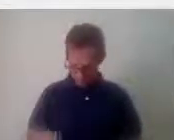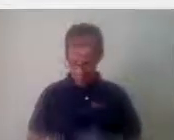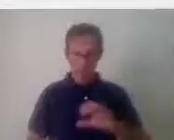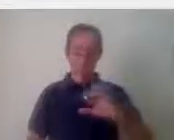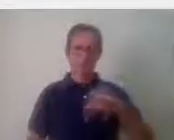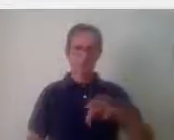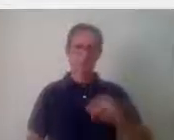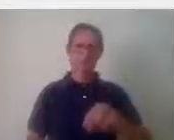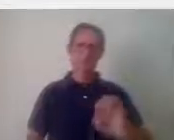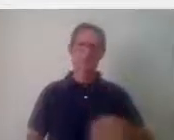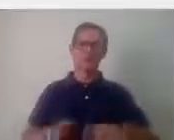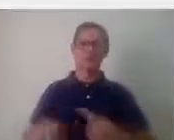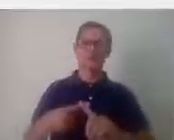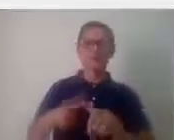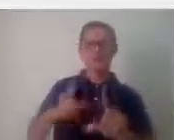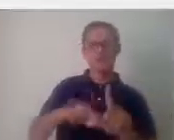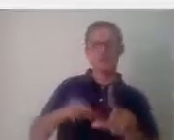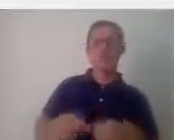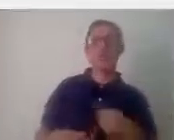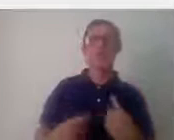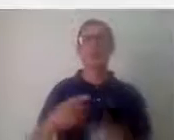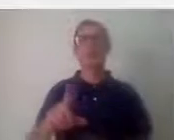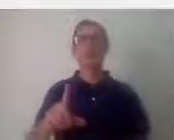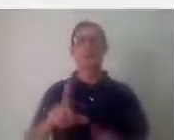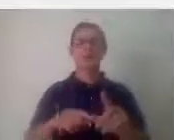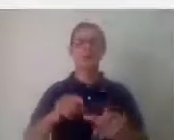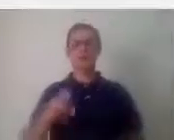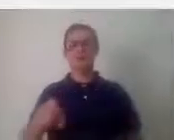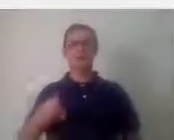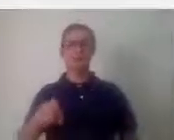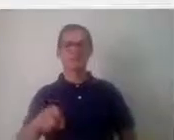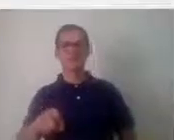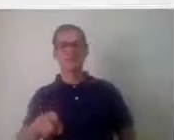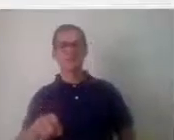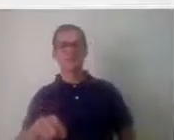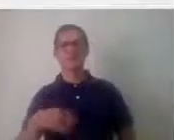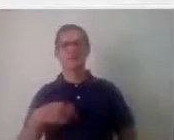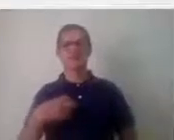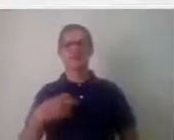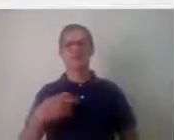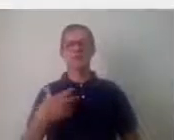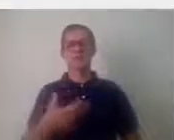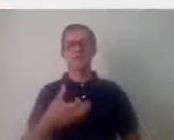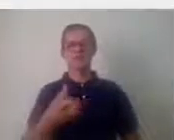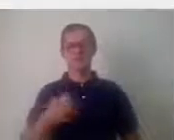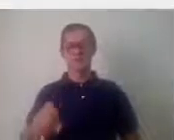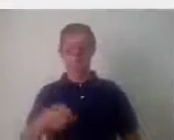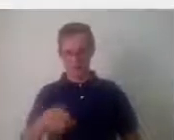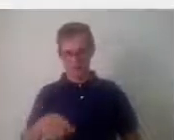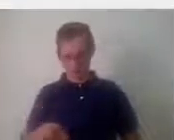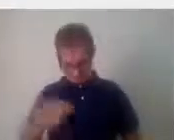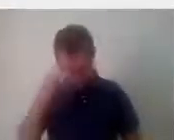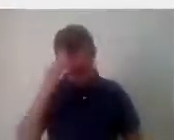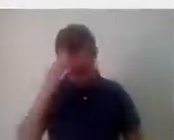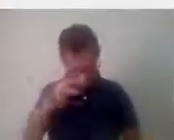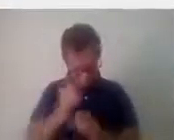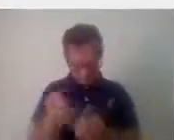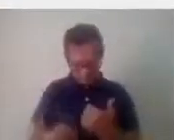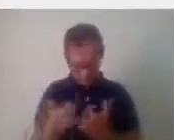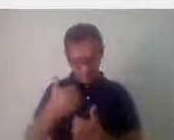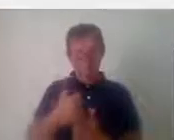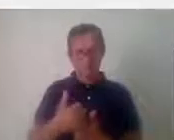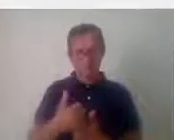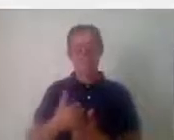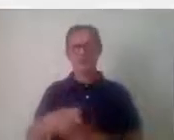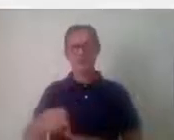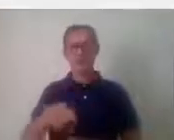constante, constante, vezes a letra. Qual que é a sua letra? X, 26x. Aplica o teorema fundamental do cálculo, substitui lá no